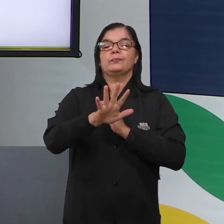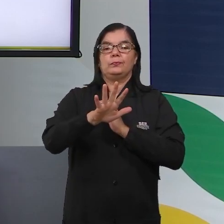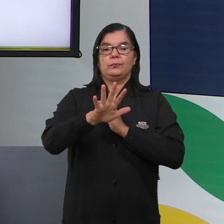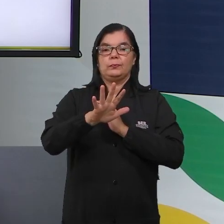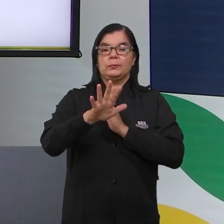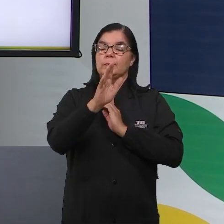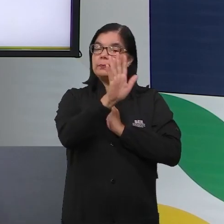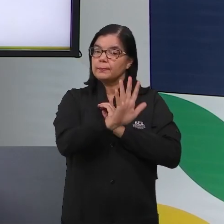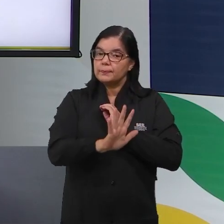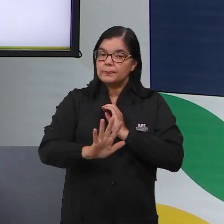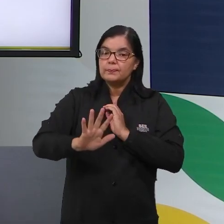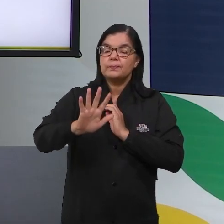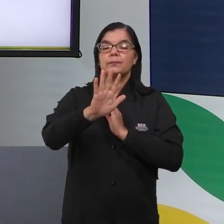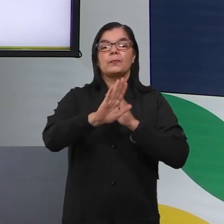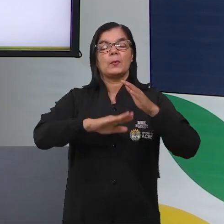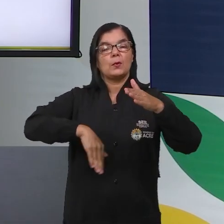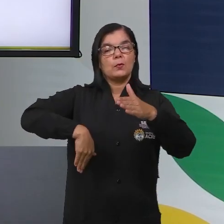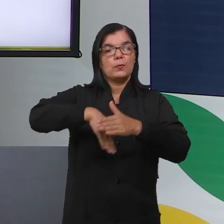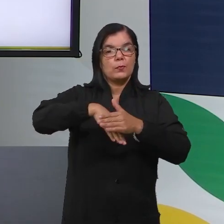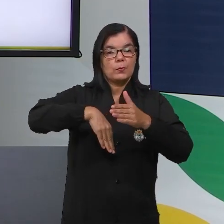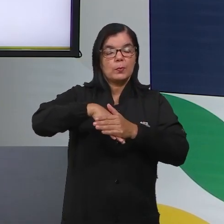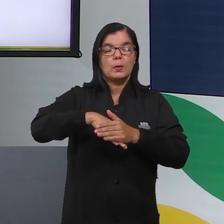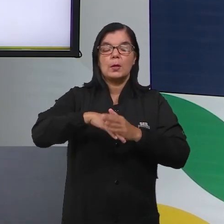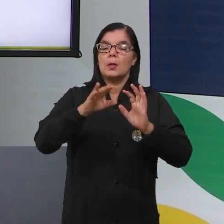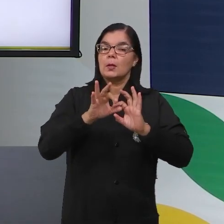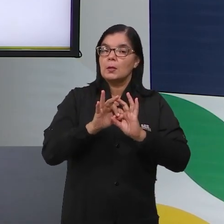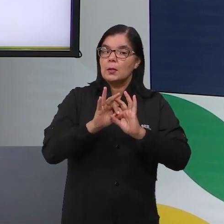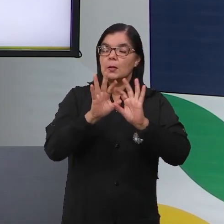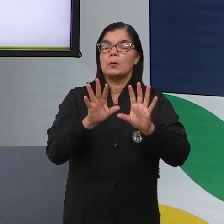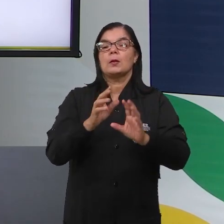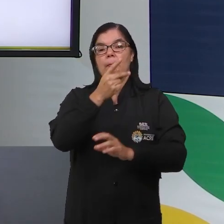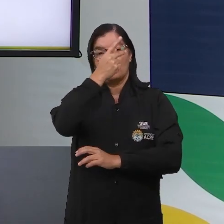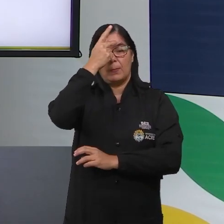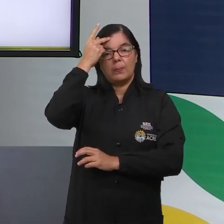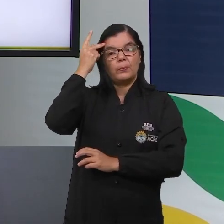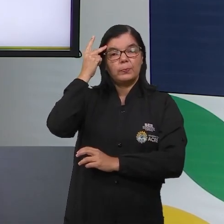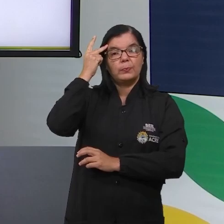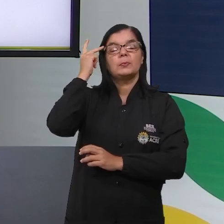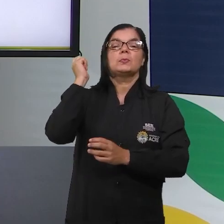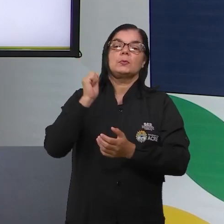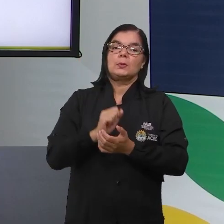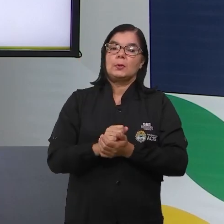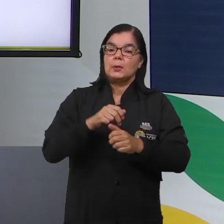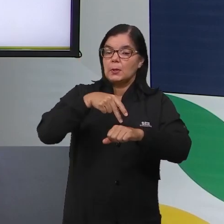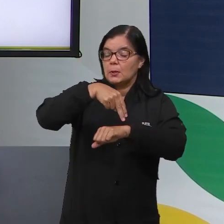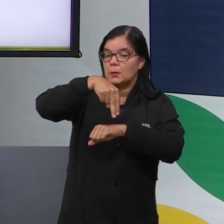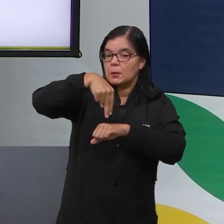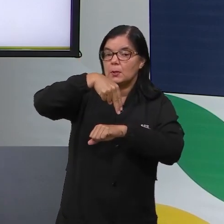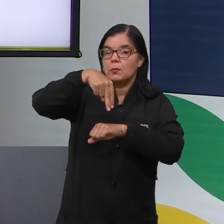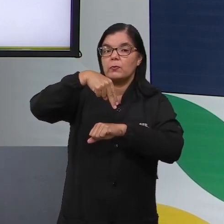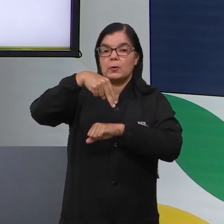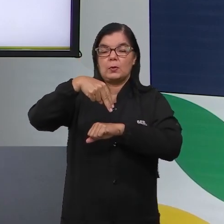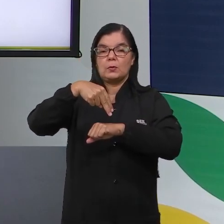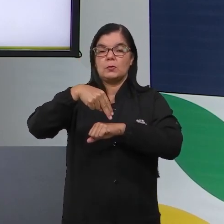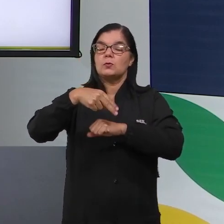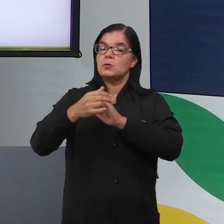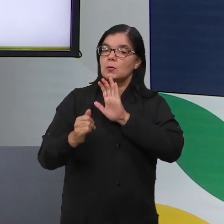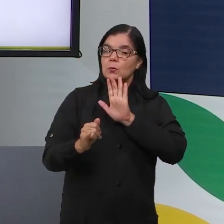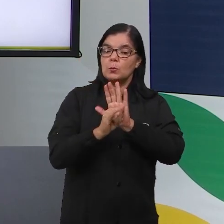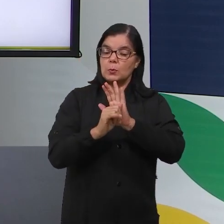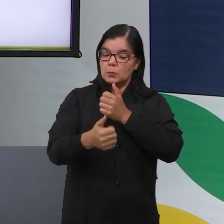essa universalidade do futebol permite que pessoas, nações, acabem se identificando,